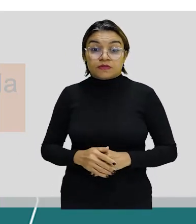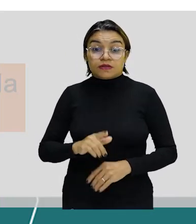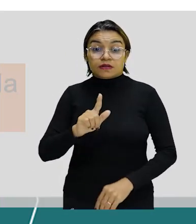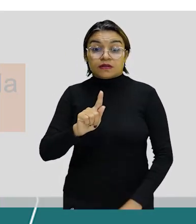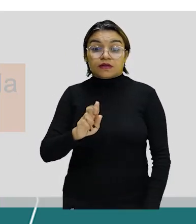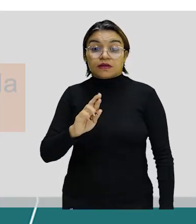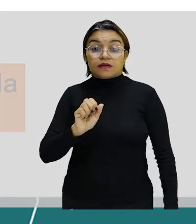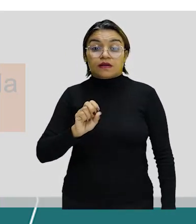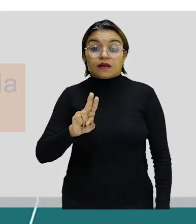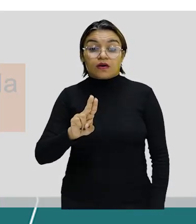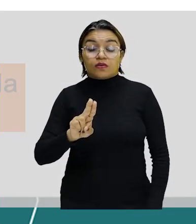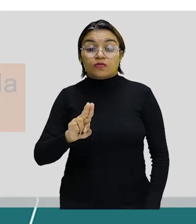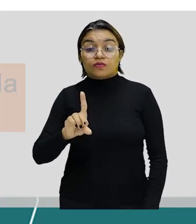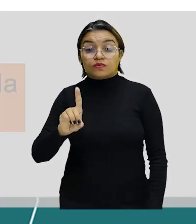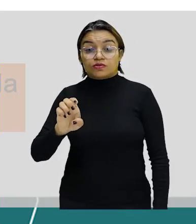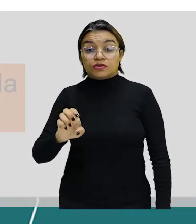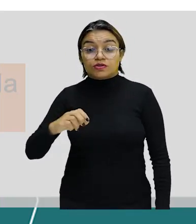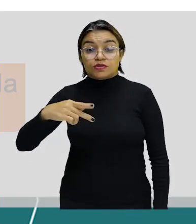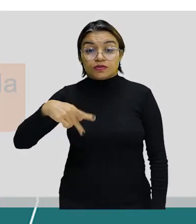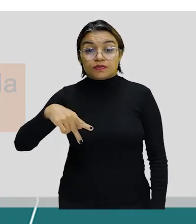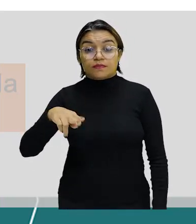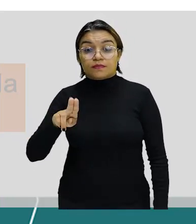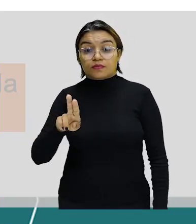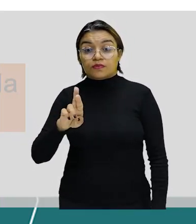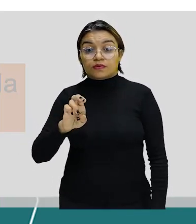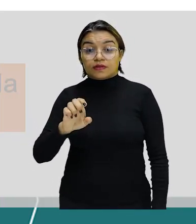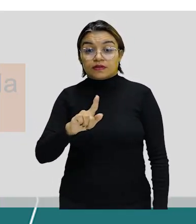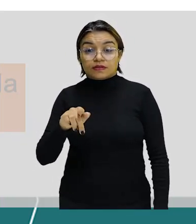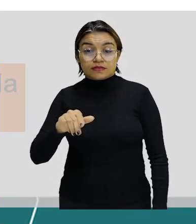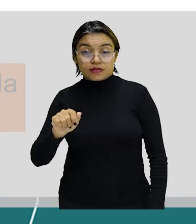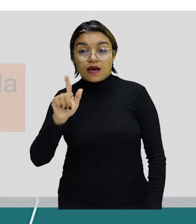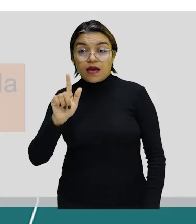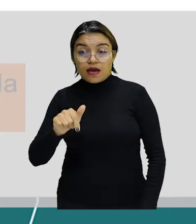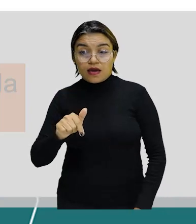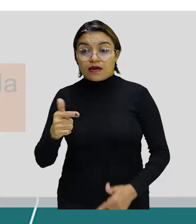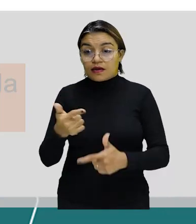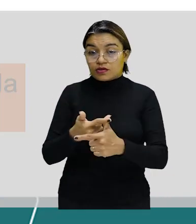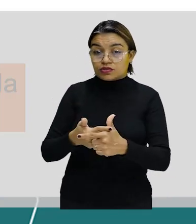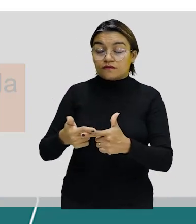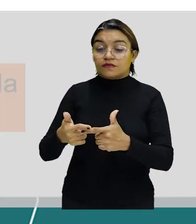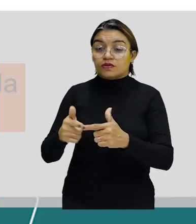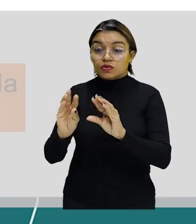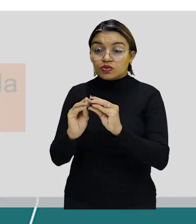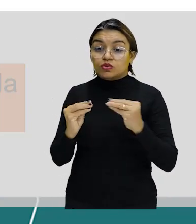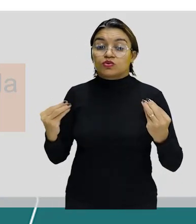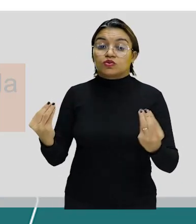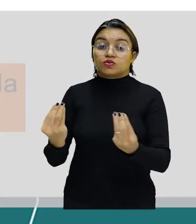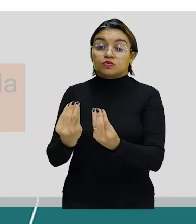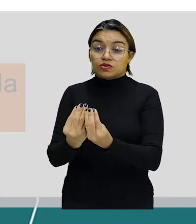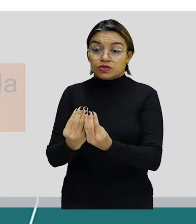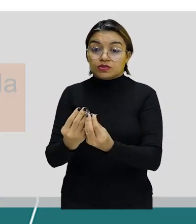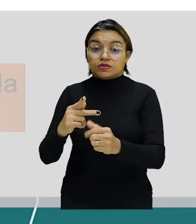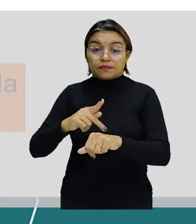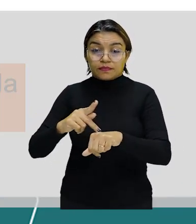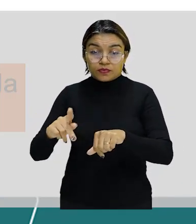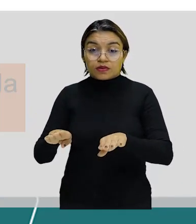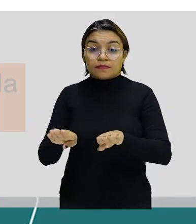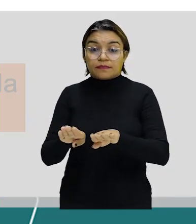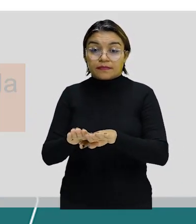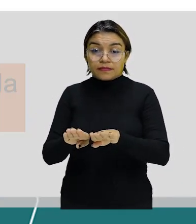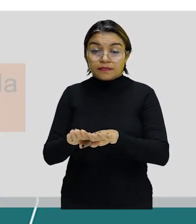ok? É o quociente, certo? É a divisão entre a massa da substância pura e a massa total